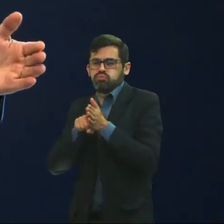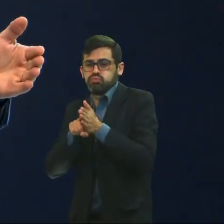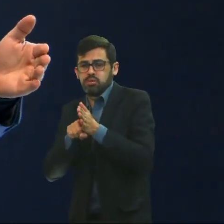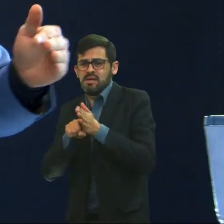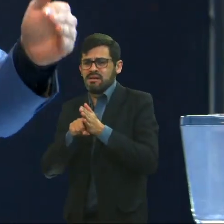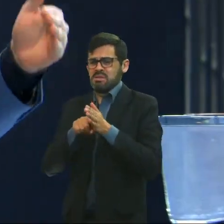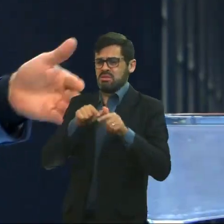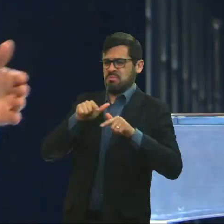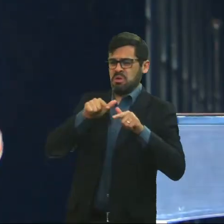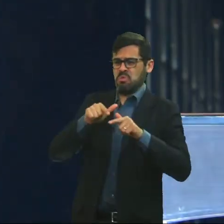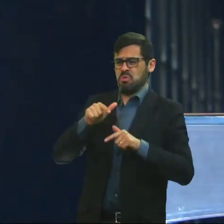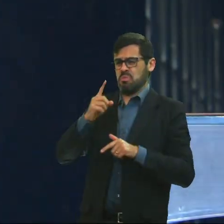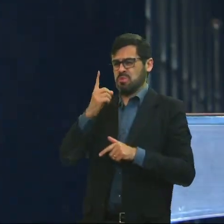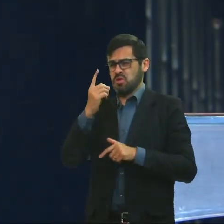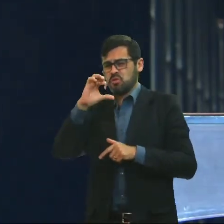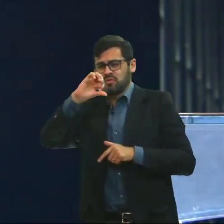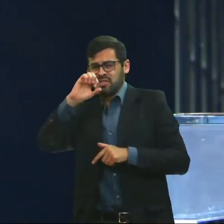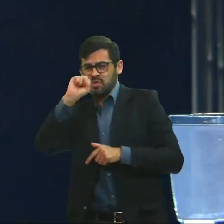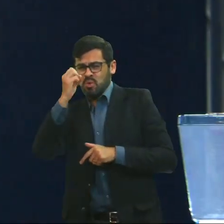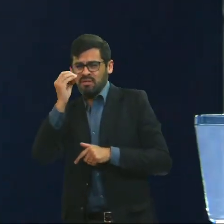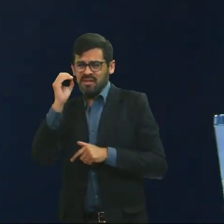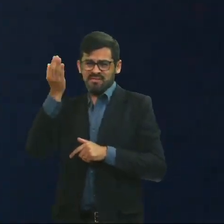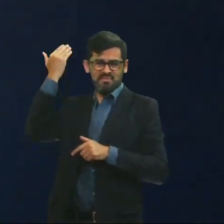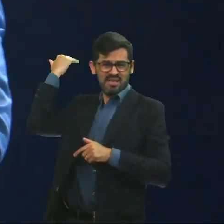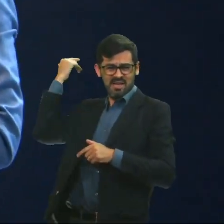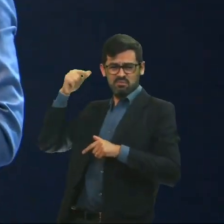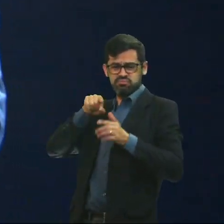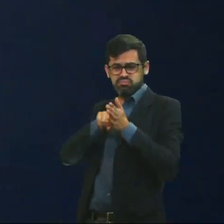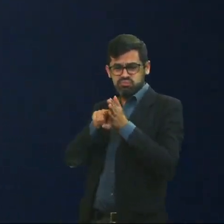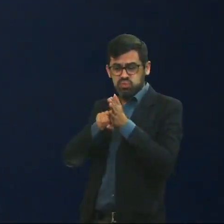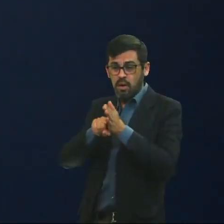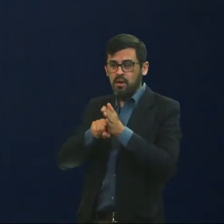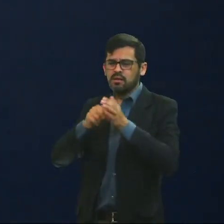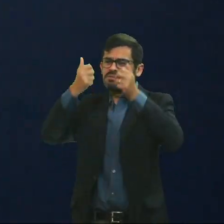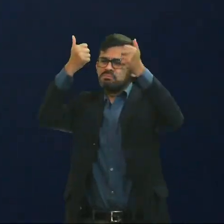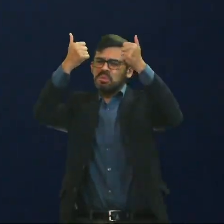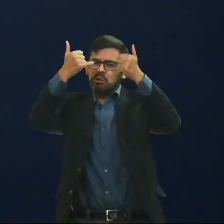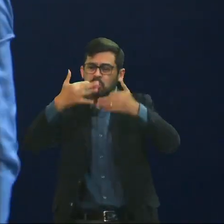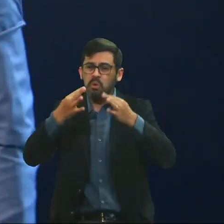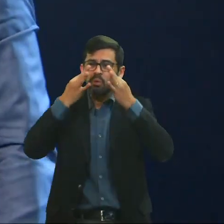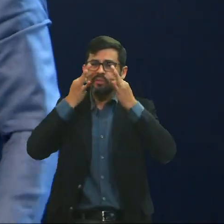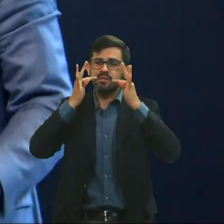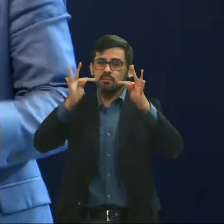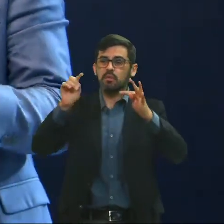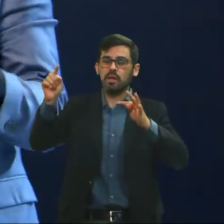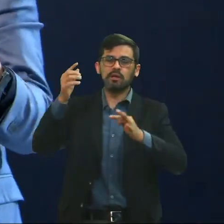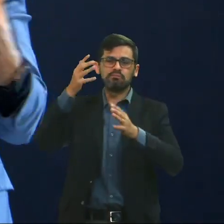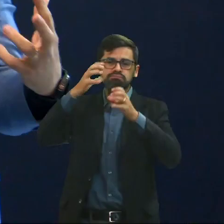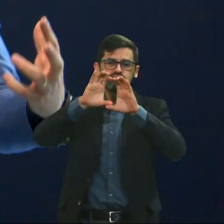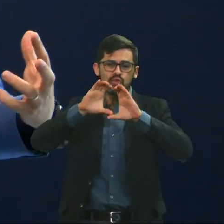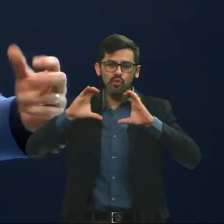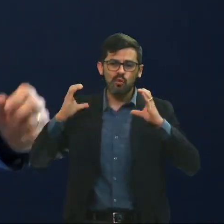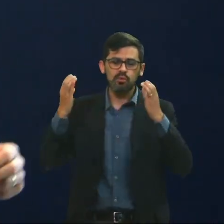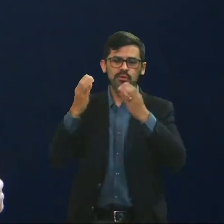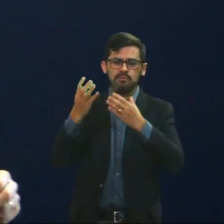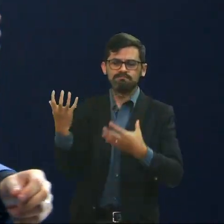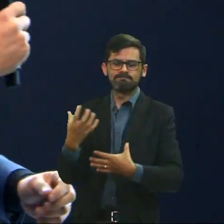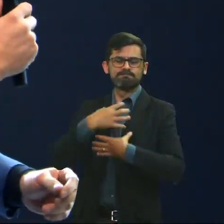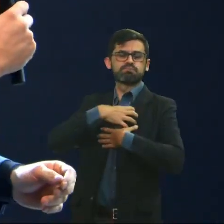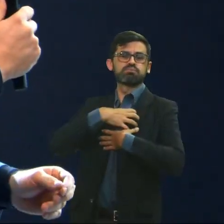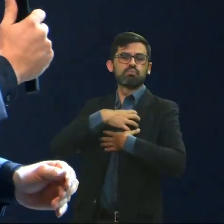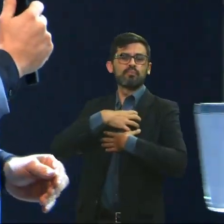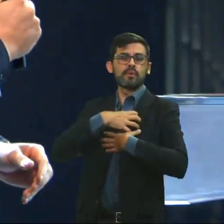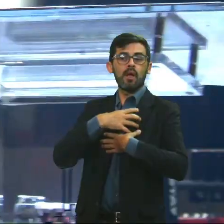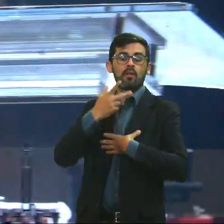na década de 80 na NASA. E ele contou o testemunho dele naquela conferência. Aquilo me impactou muito, porque ele